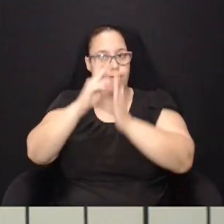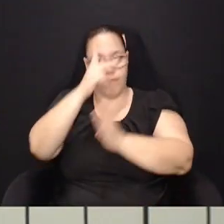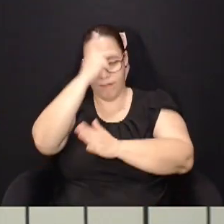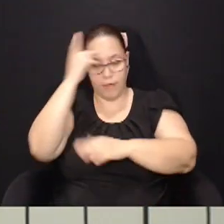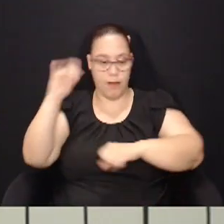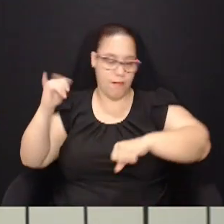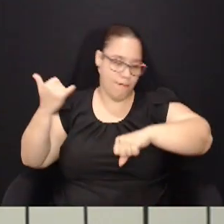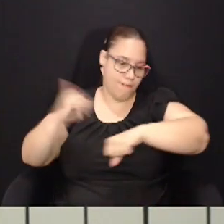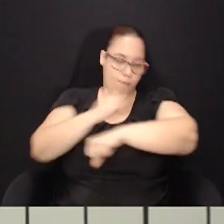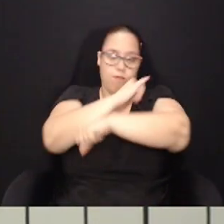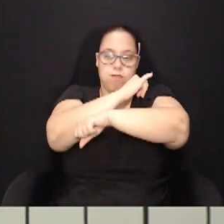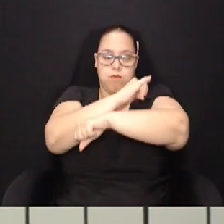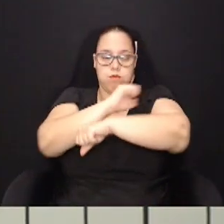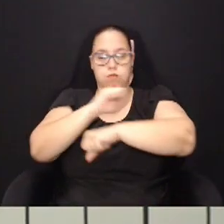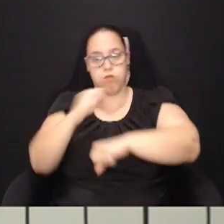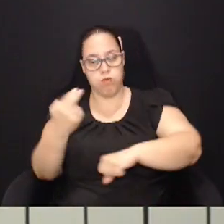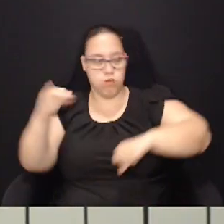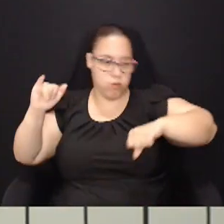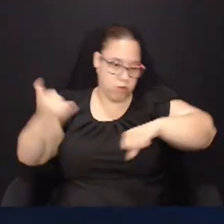obesidade.